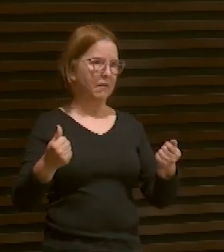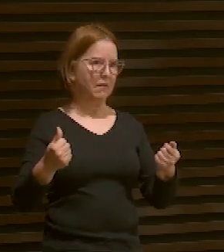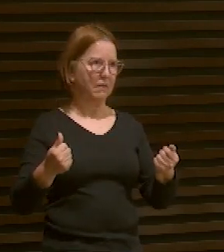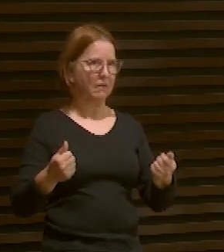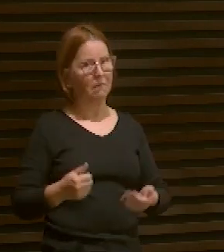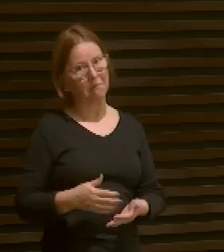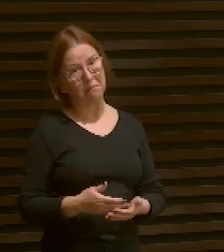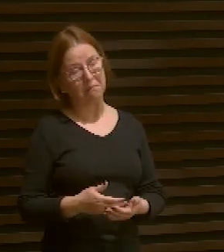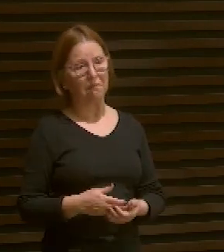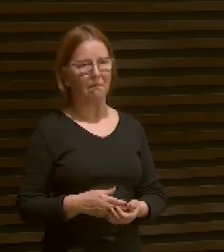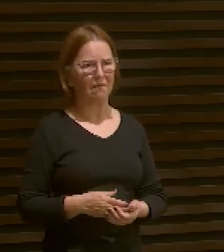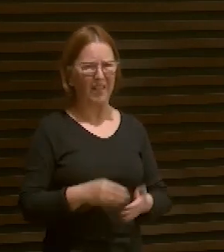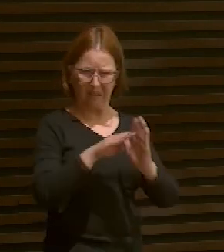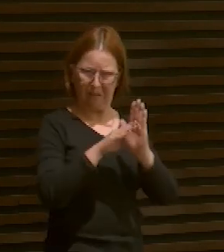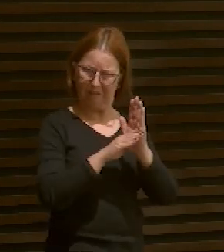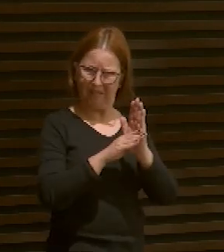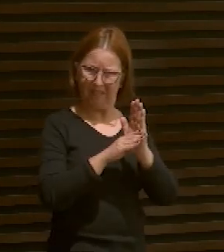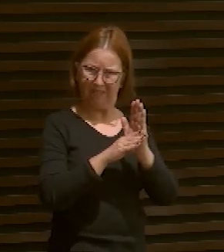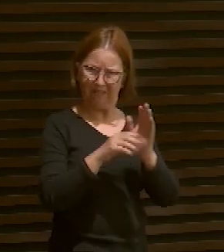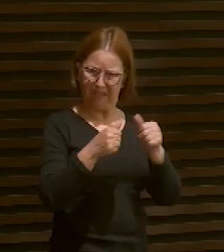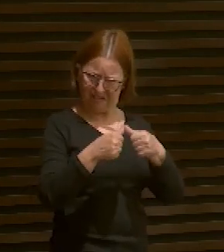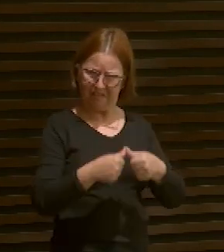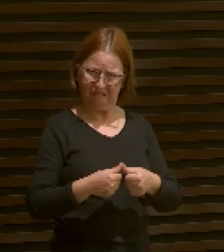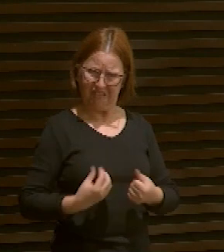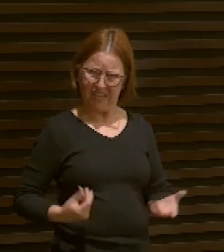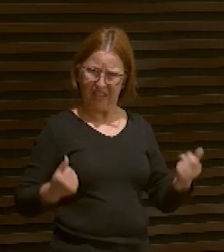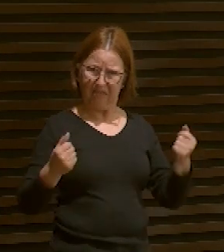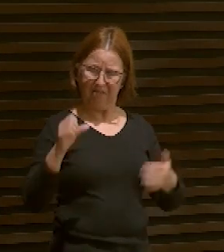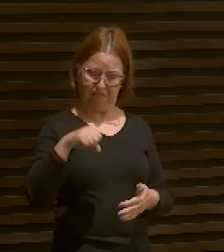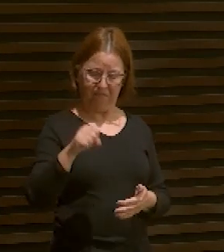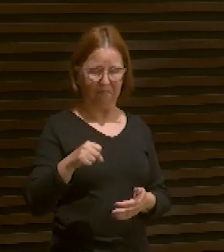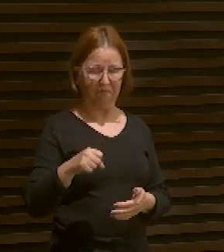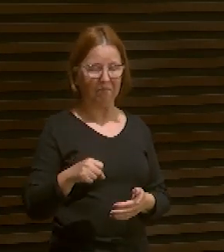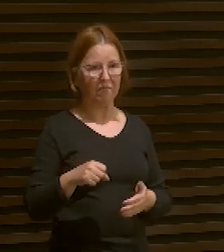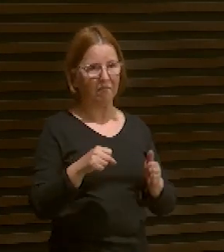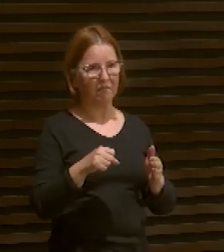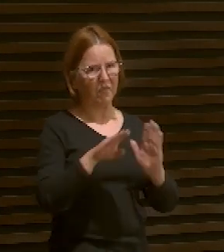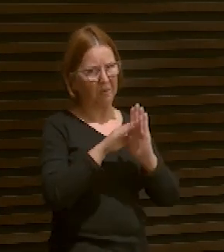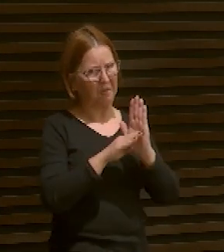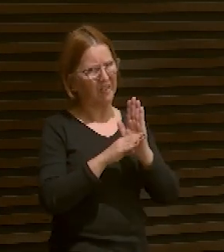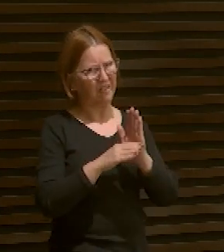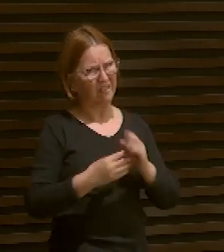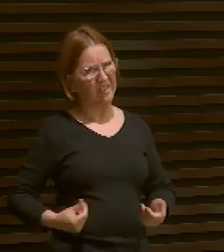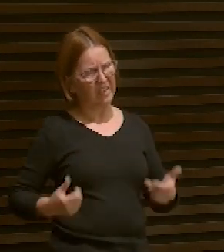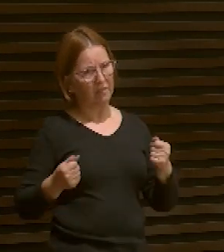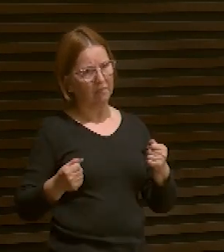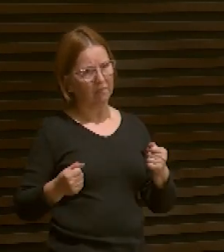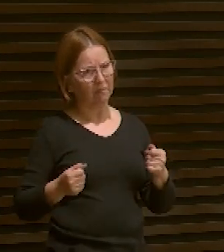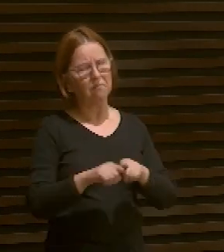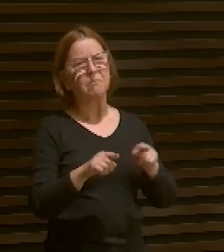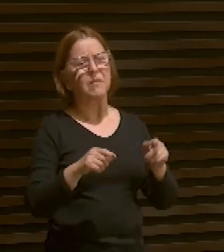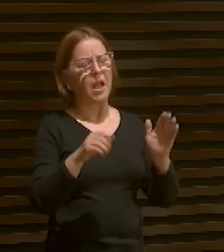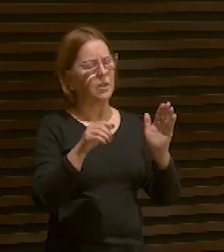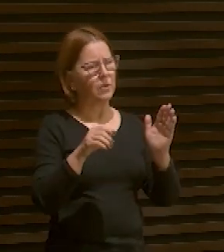Poxa, o plano é ficar rico, é isso. O plano é ficar rico. Será que o plano de Deus